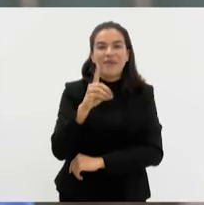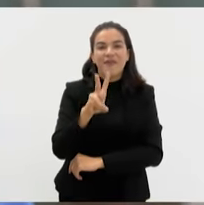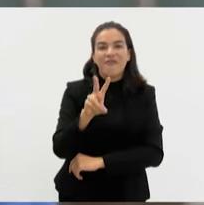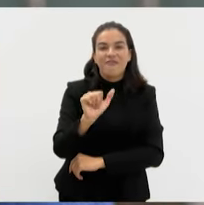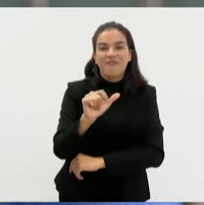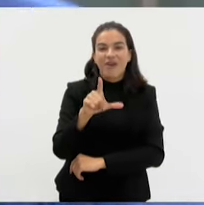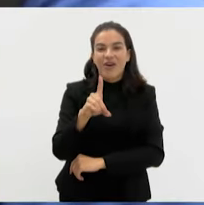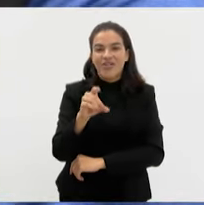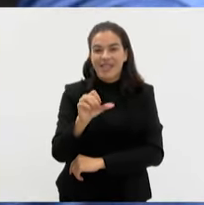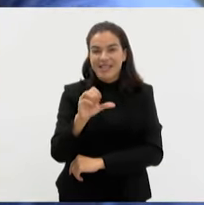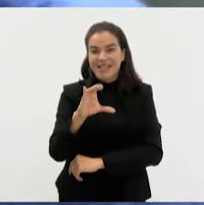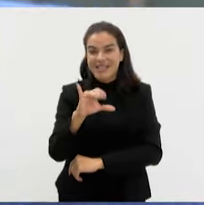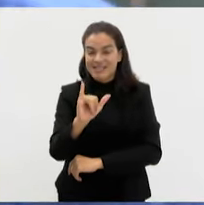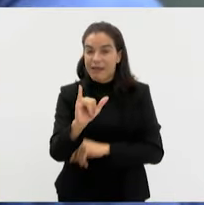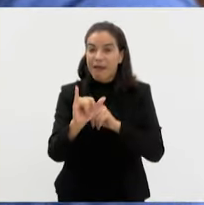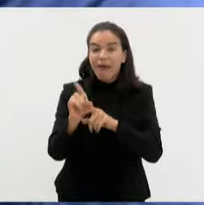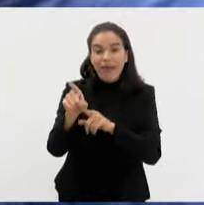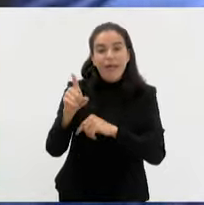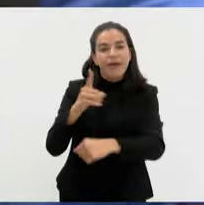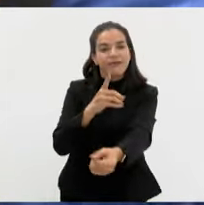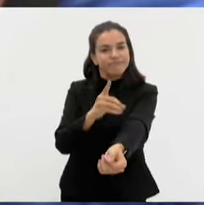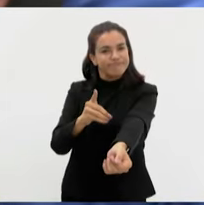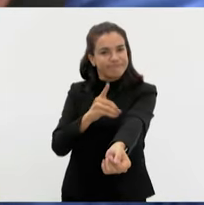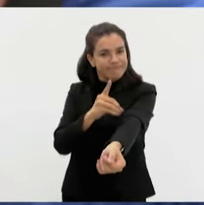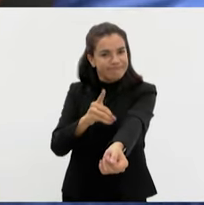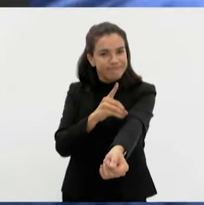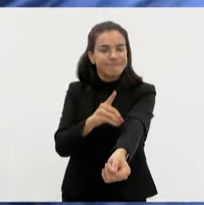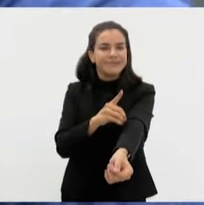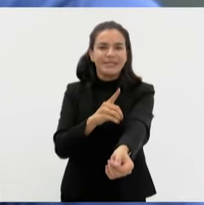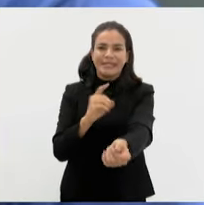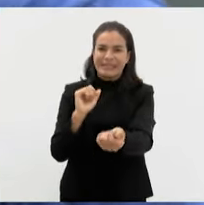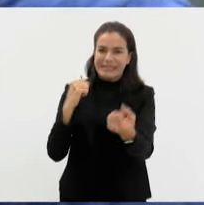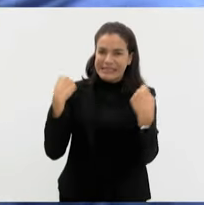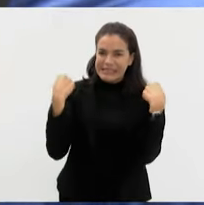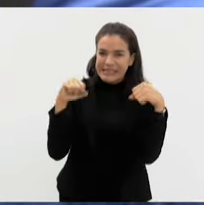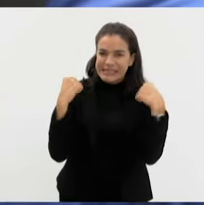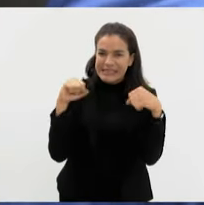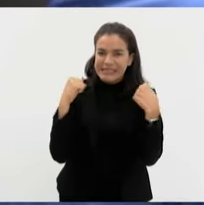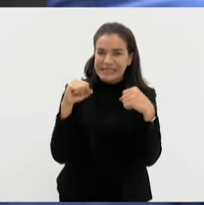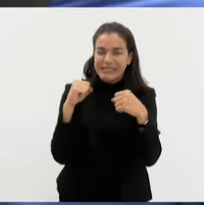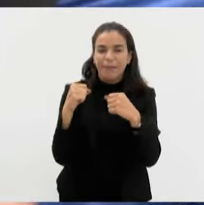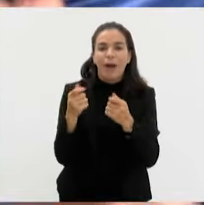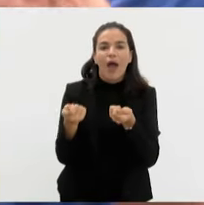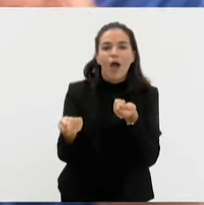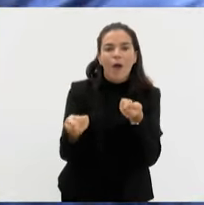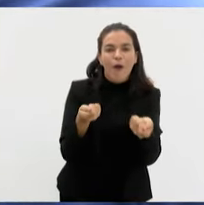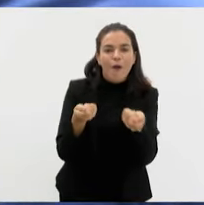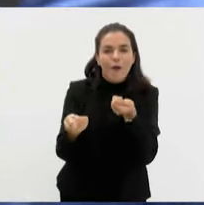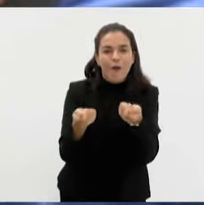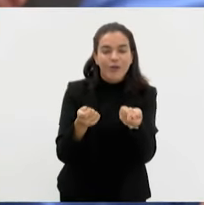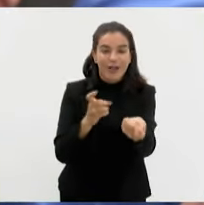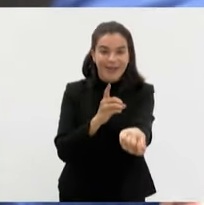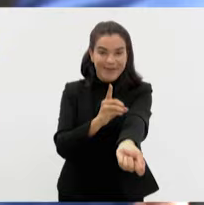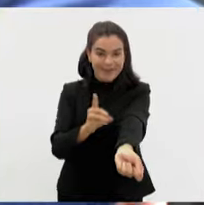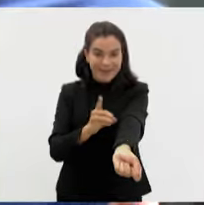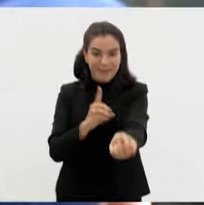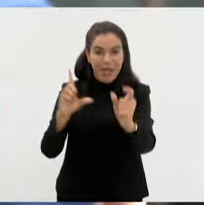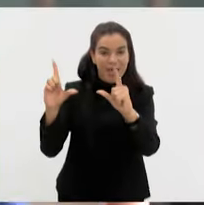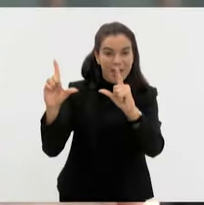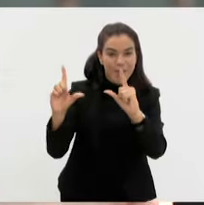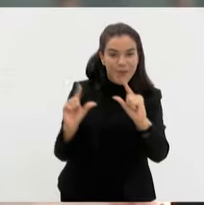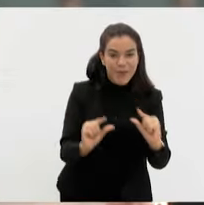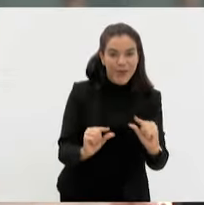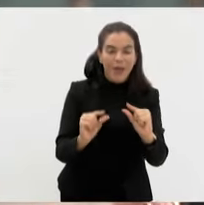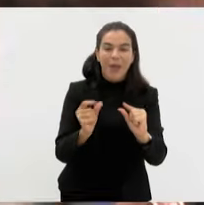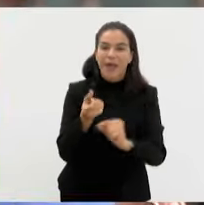Saúde. Ele revelou que é diabético e faz atividade física para controlar a doença e reduzir o uso